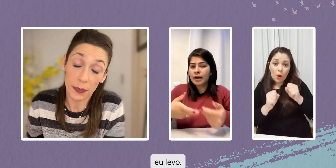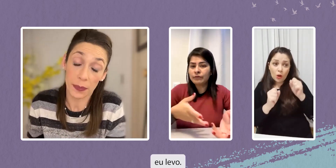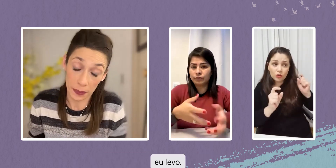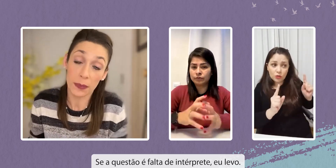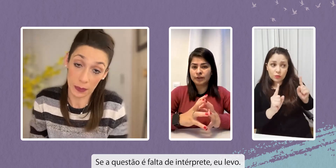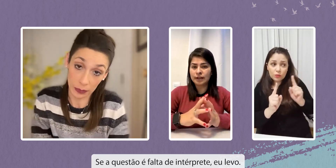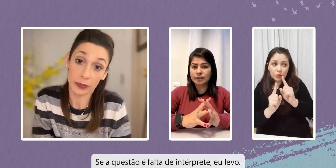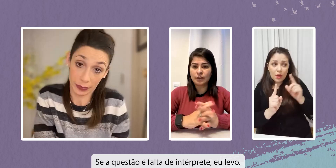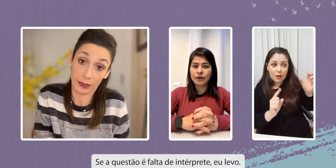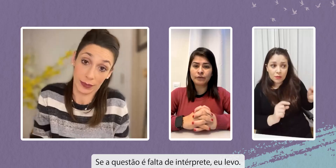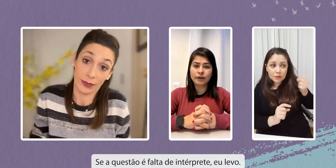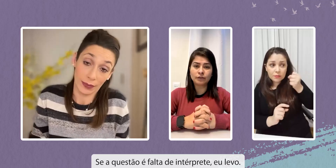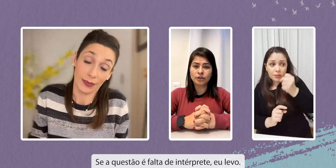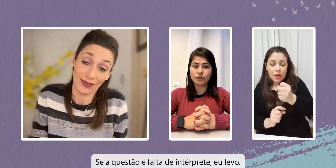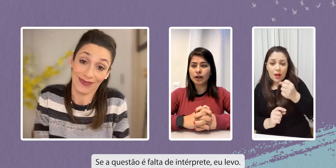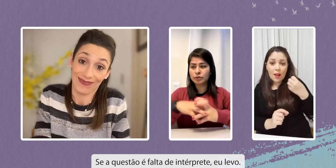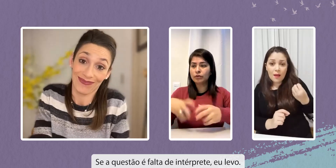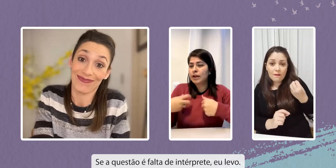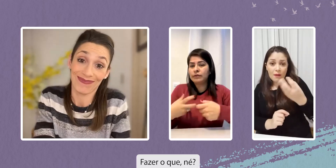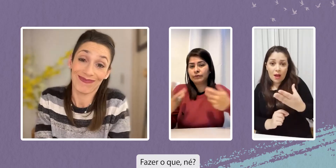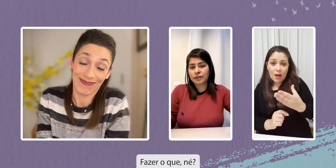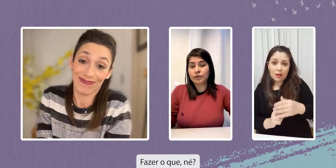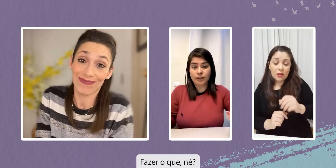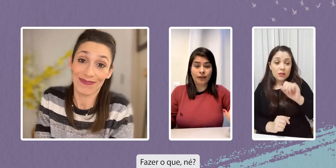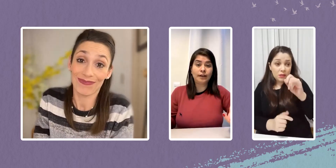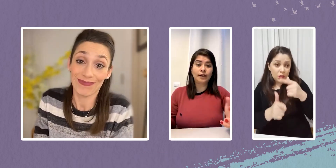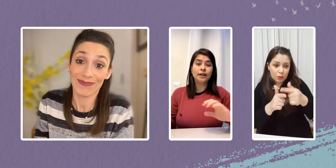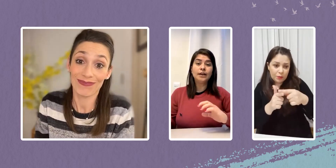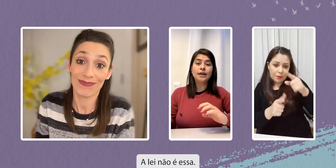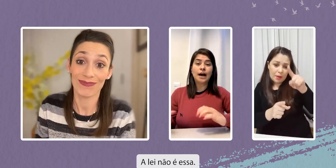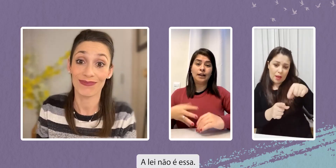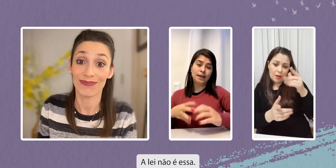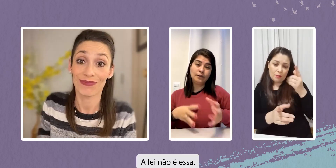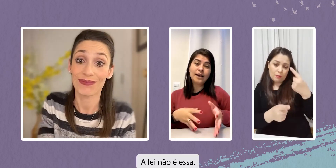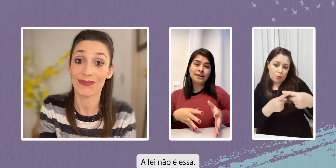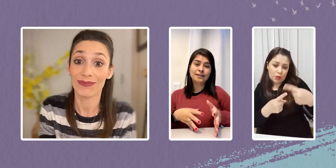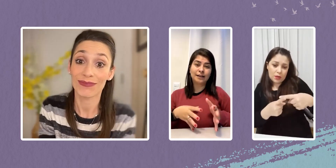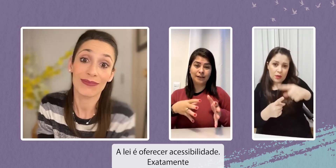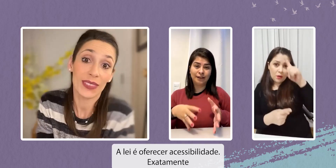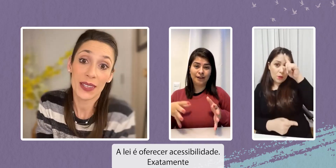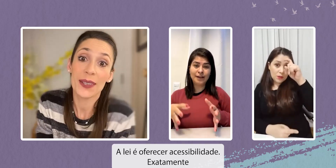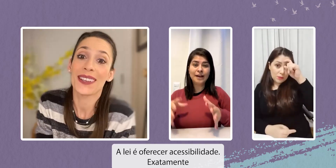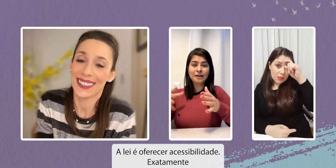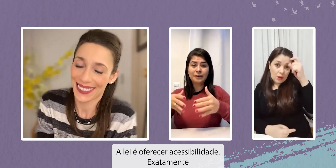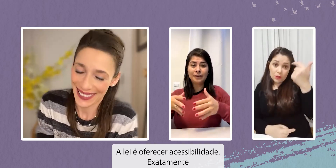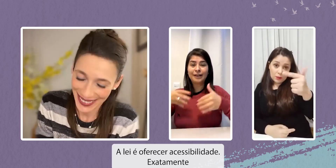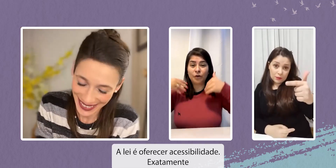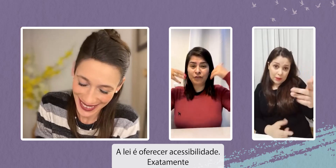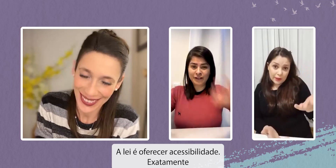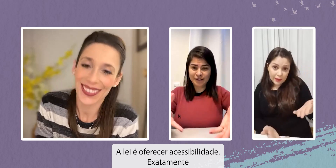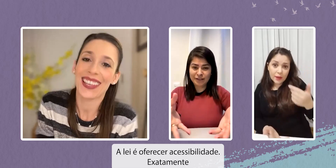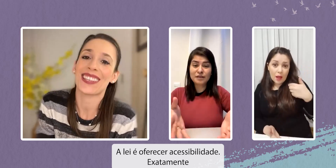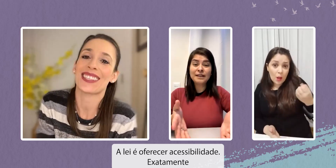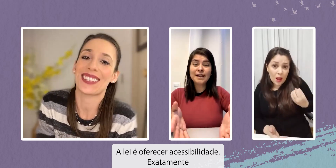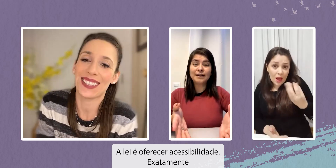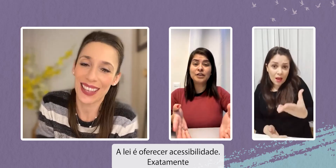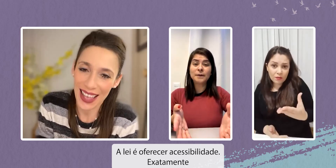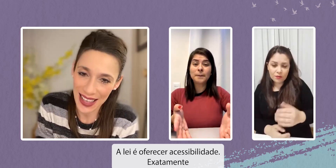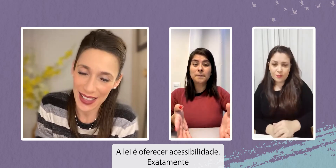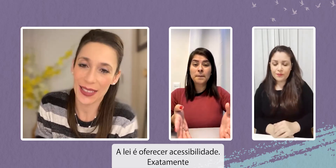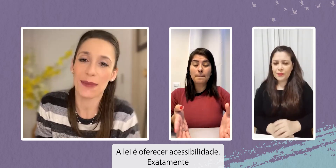eu levo. Se a questão é falta de intérprete, eu levo. Fazer o quê, né? A lei não é essa. A lei é oferecer